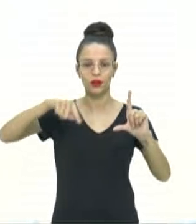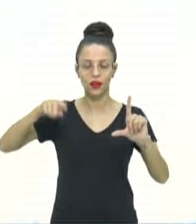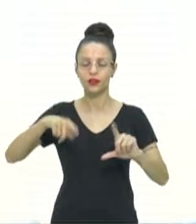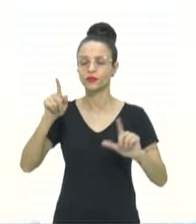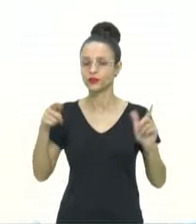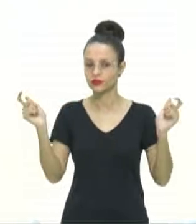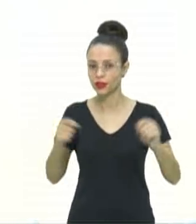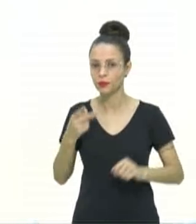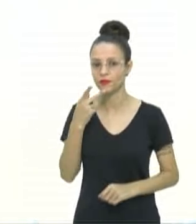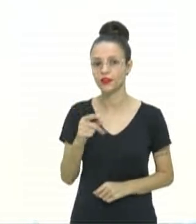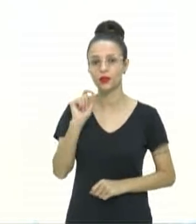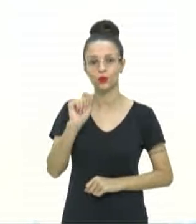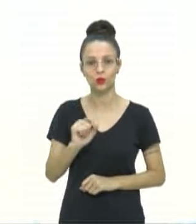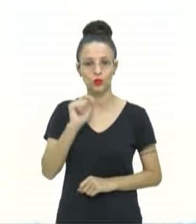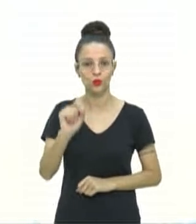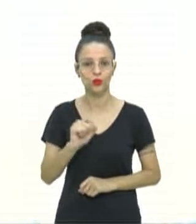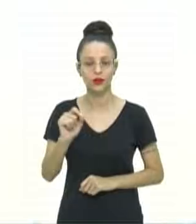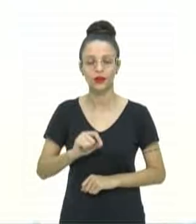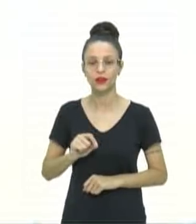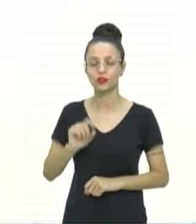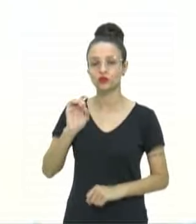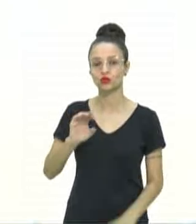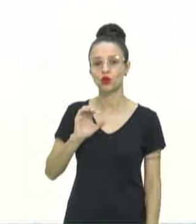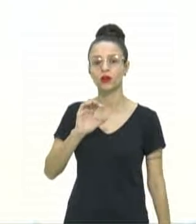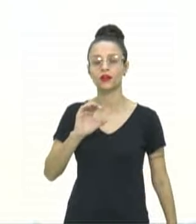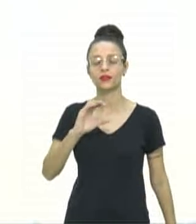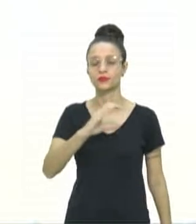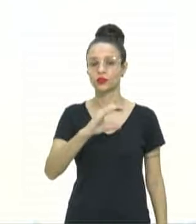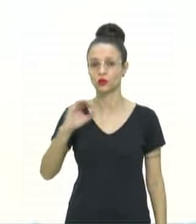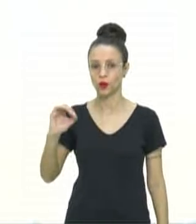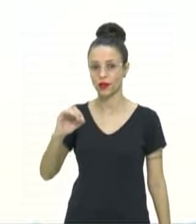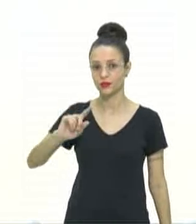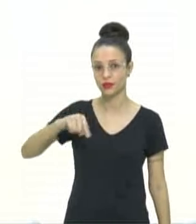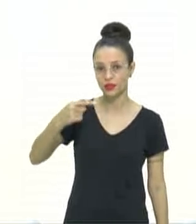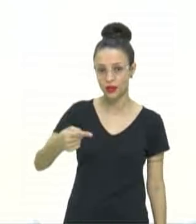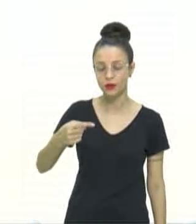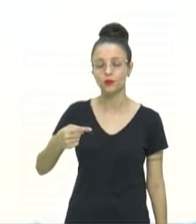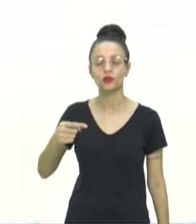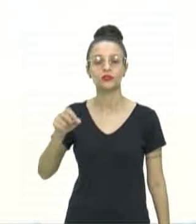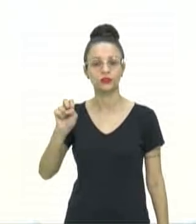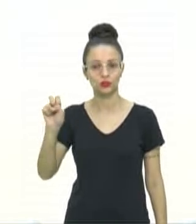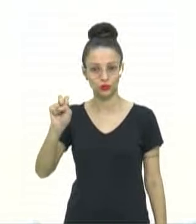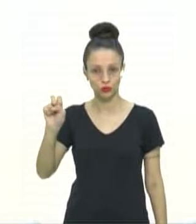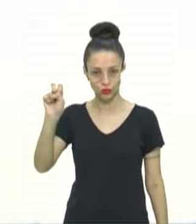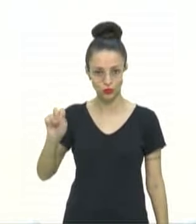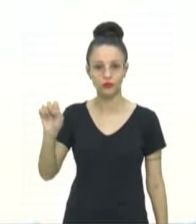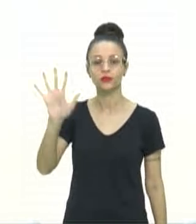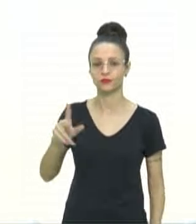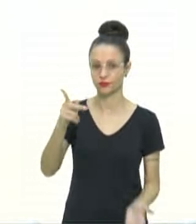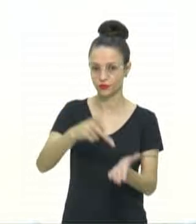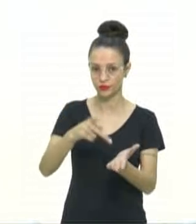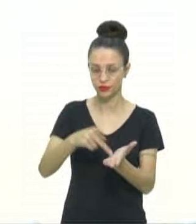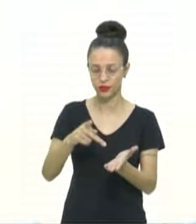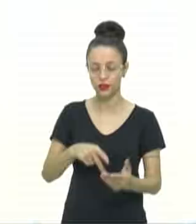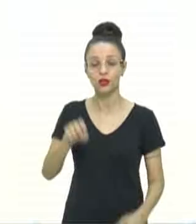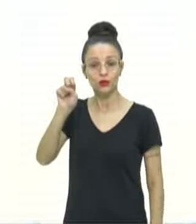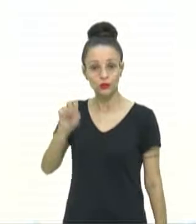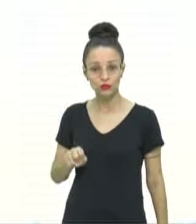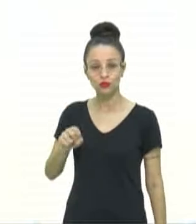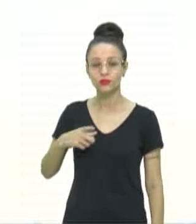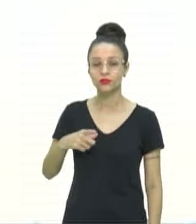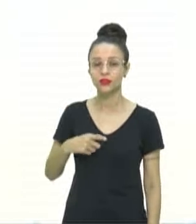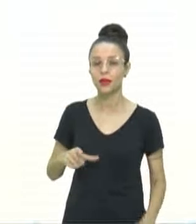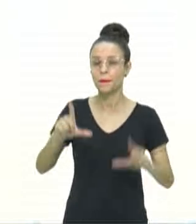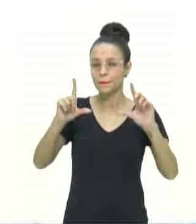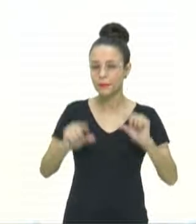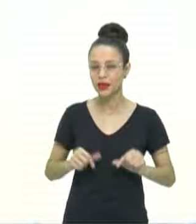é possível afirmar que ela está apenas atrás do centro-oeste e do sudeste? Também é verdadeiro. E a região sul apresenta a menor